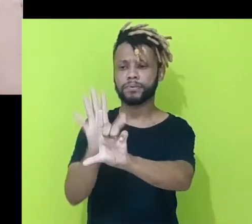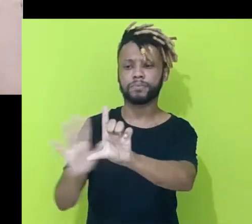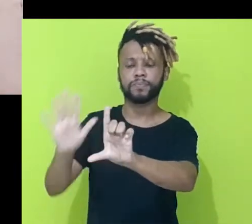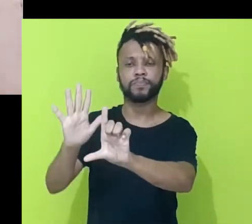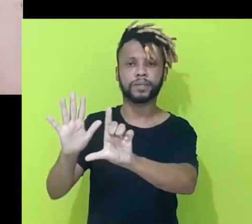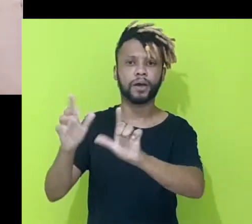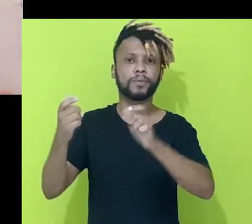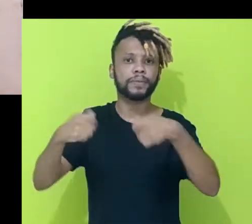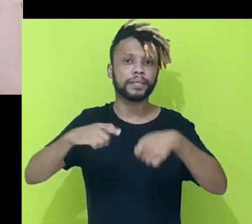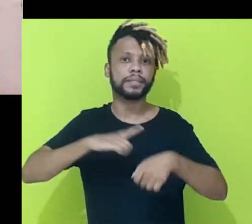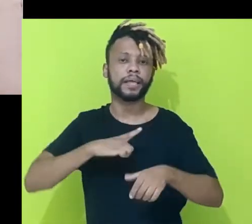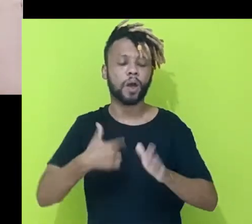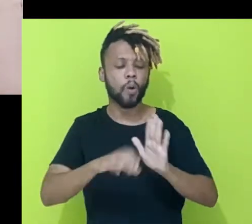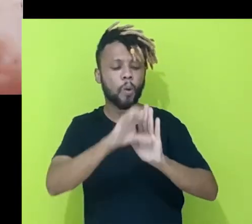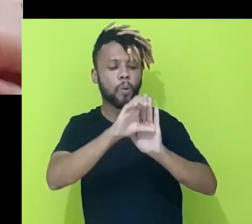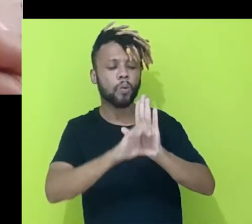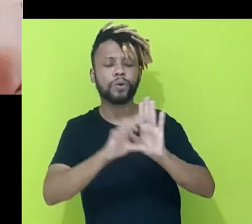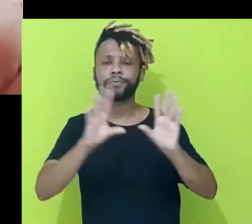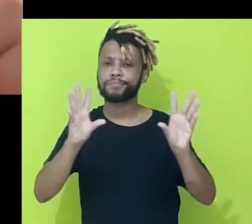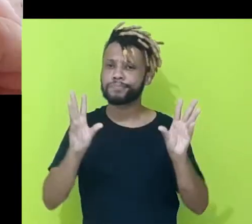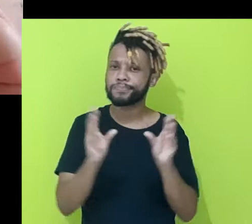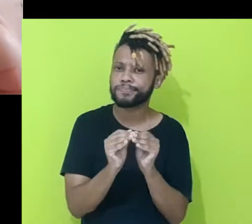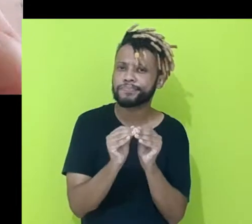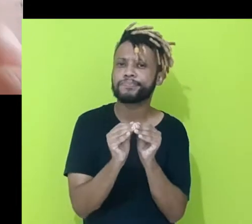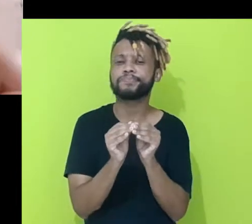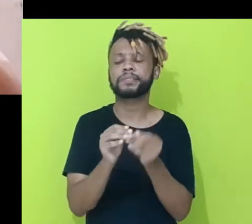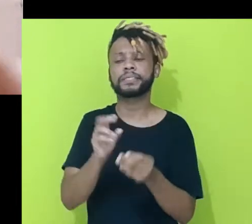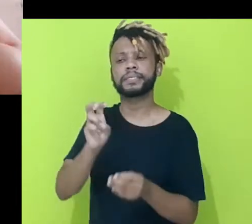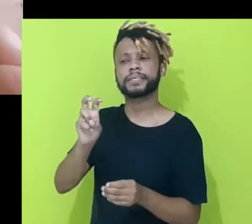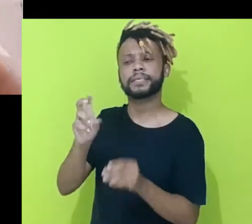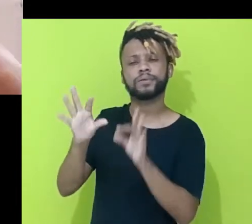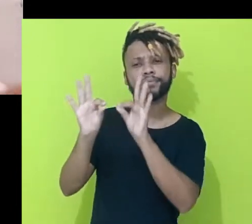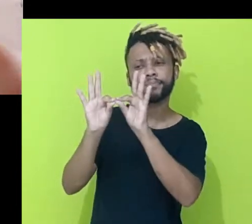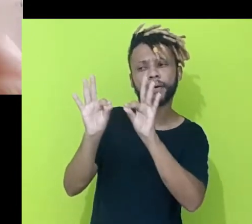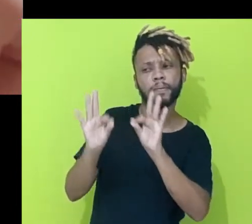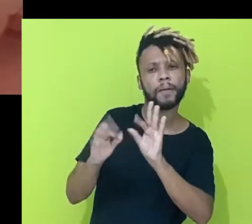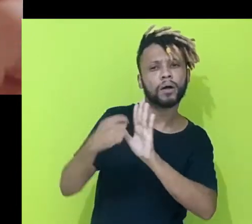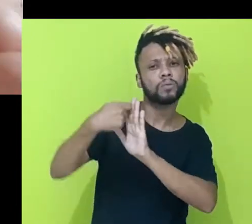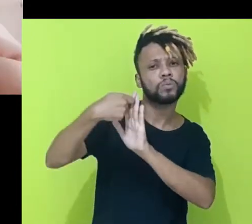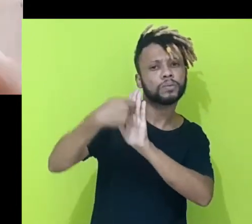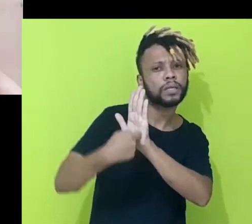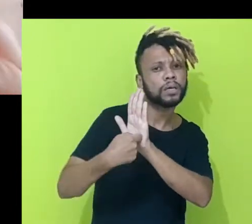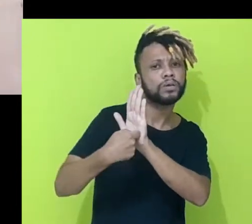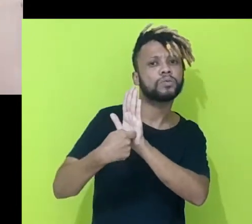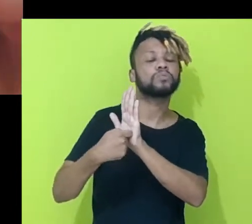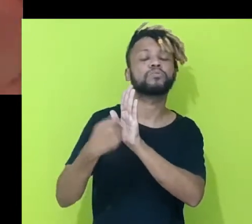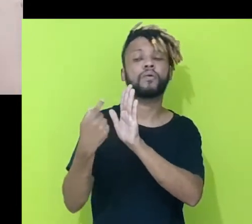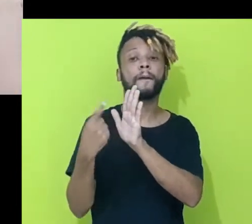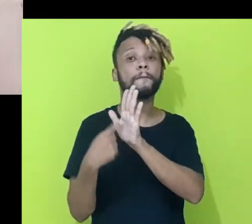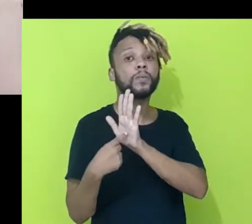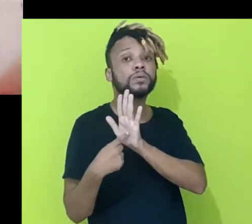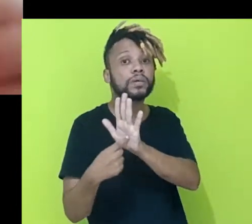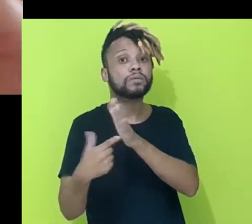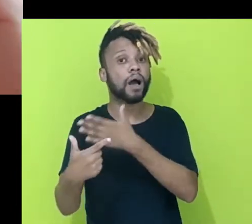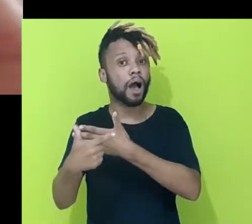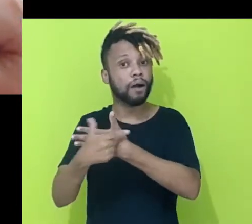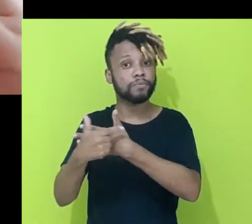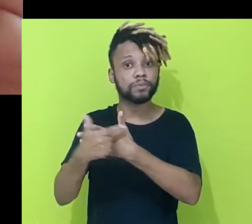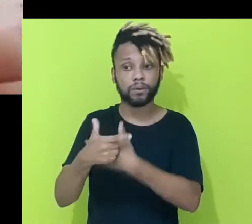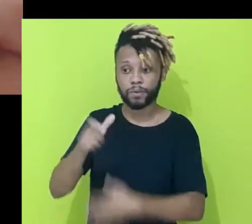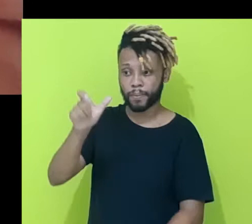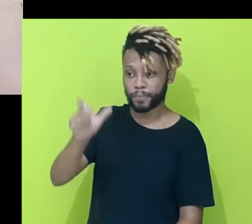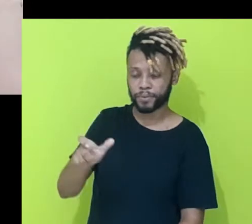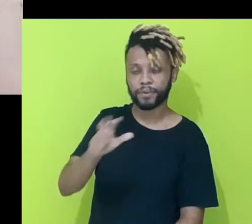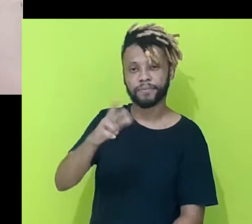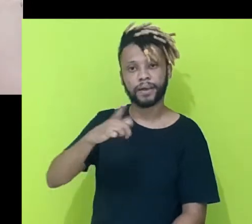do sistema, você precisa ter aquele currículo resumido que eu falei, bem pequenininho, com 5 linhas de um texto corrido,